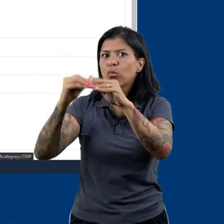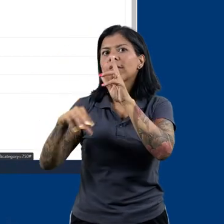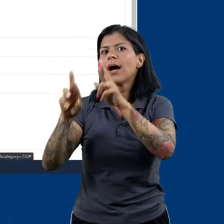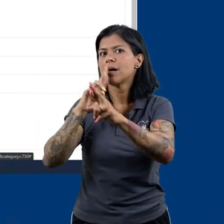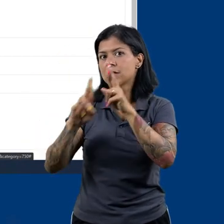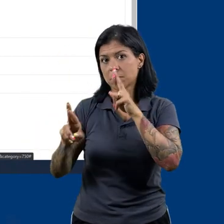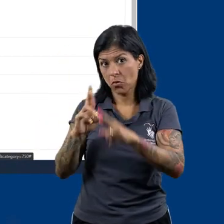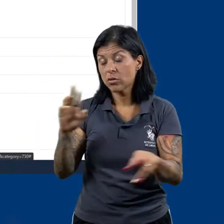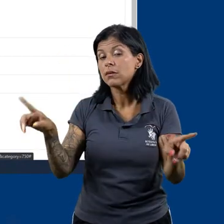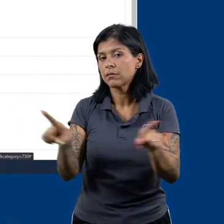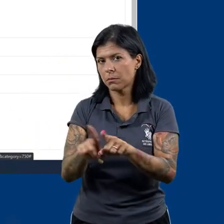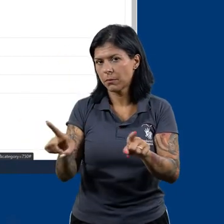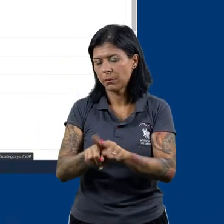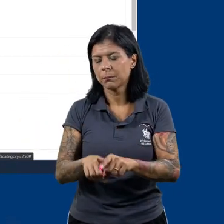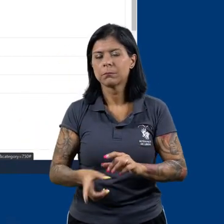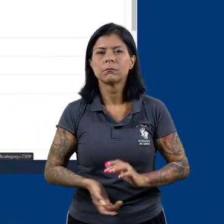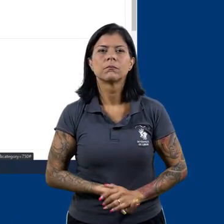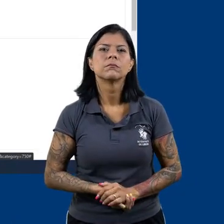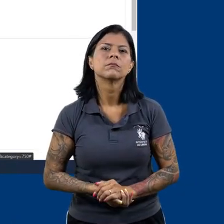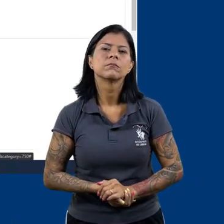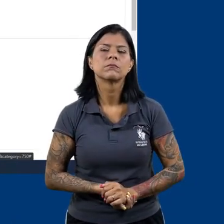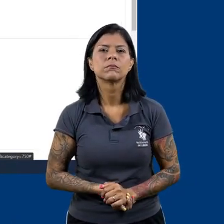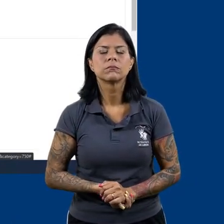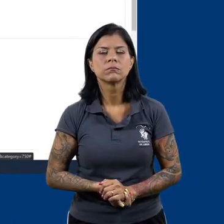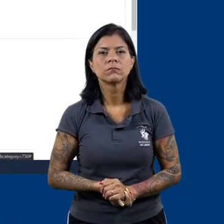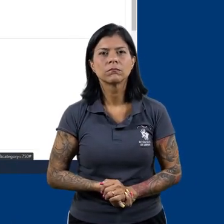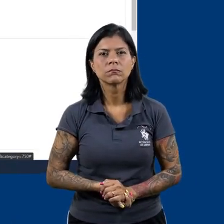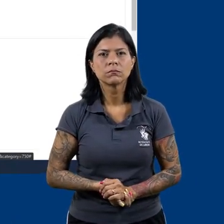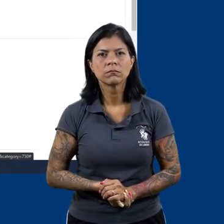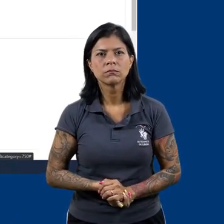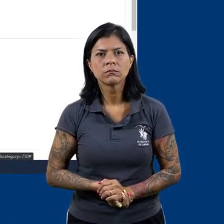a porta preencher foto não